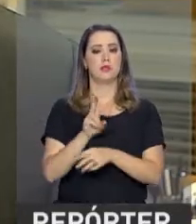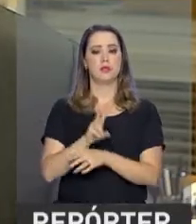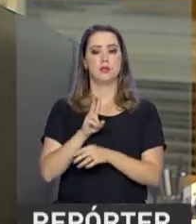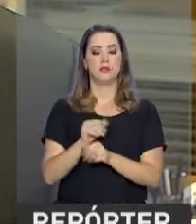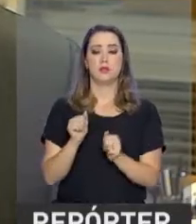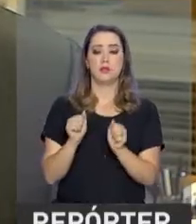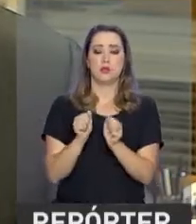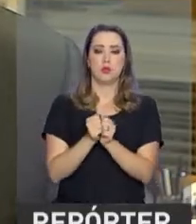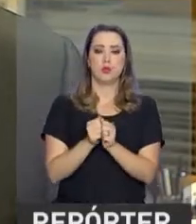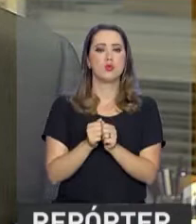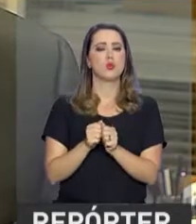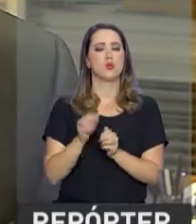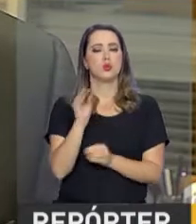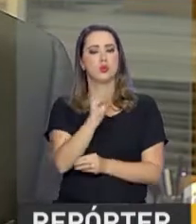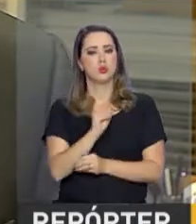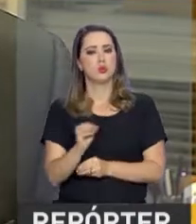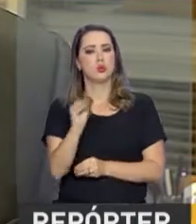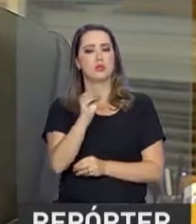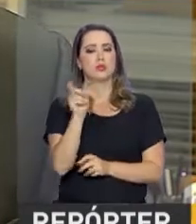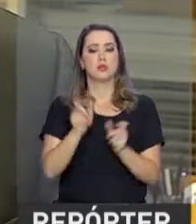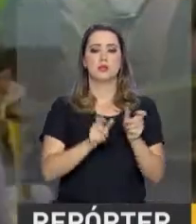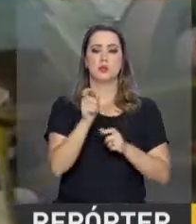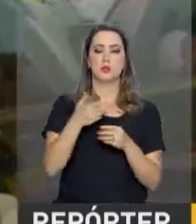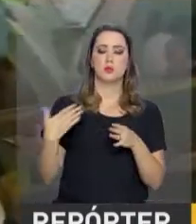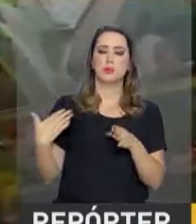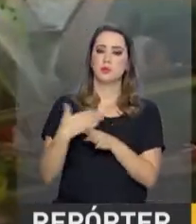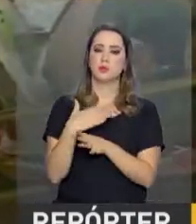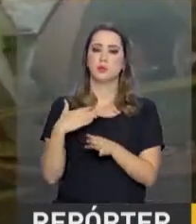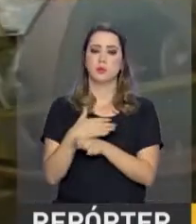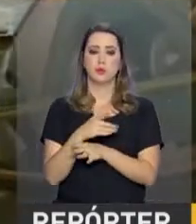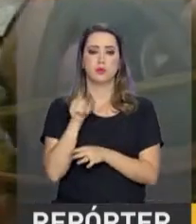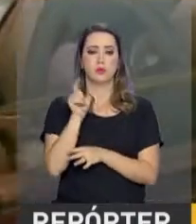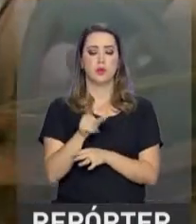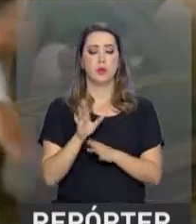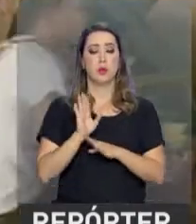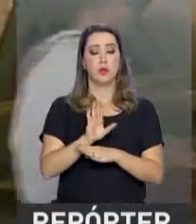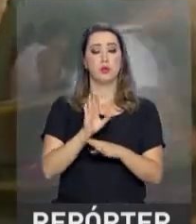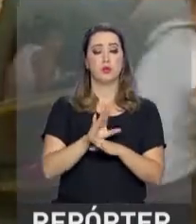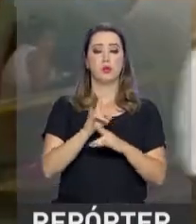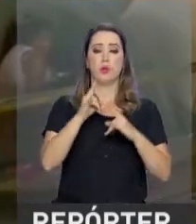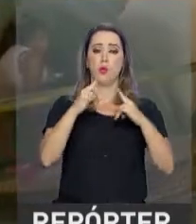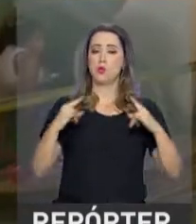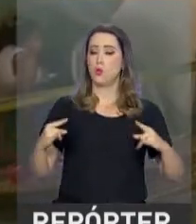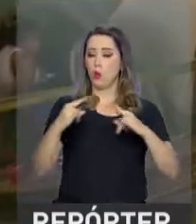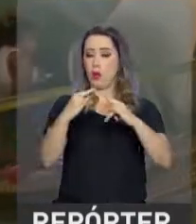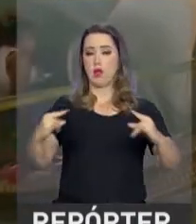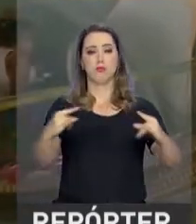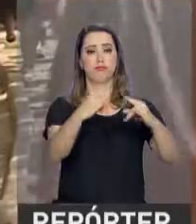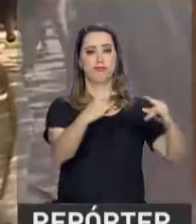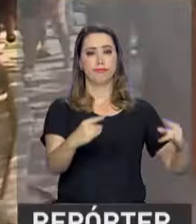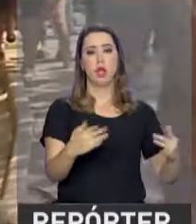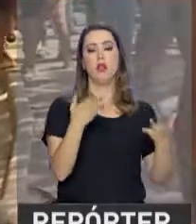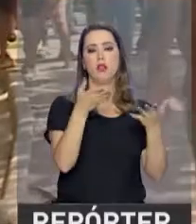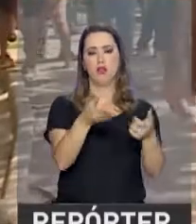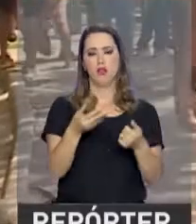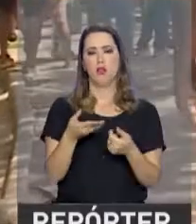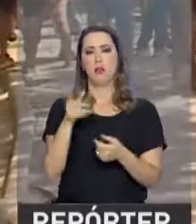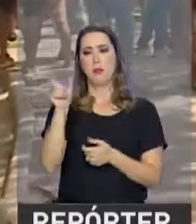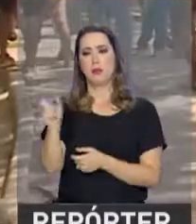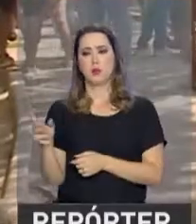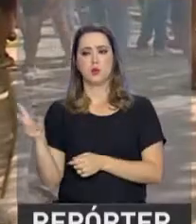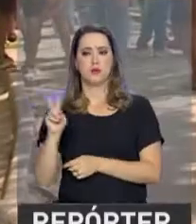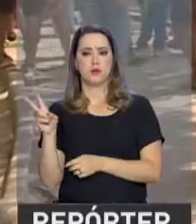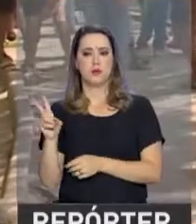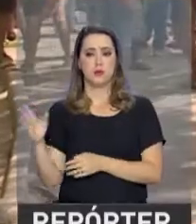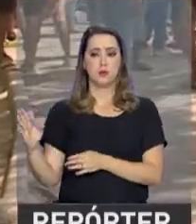atendendo aos migrantes tanto com os abrigos que estão sendo instalados é de nos alunos estão